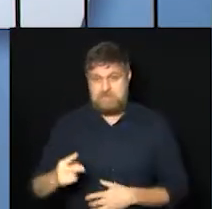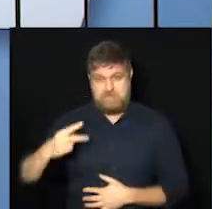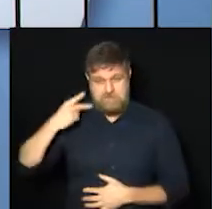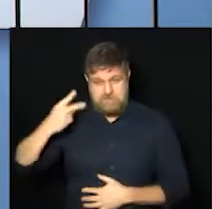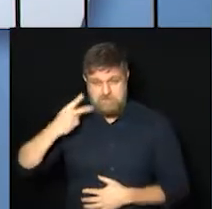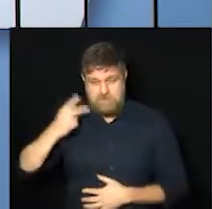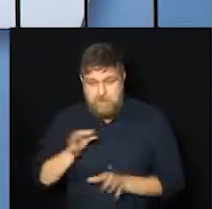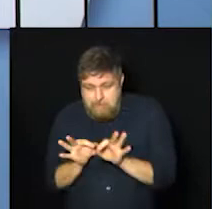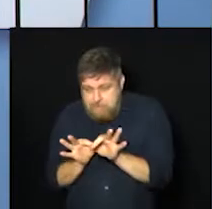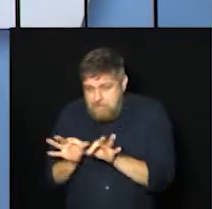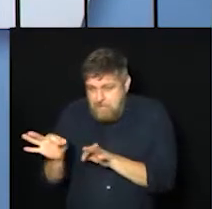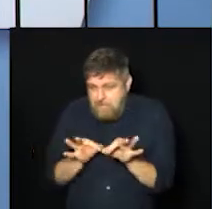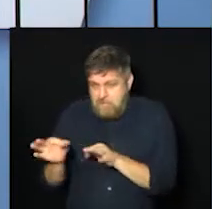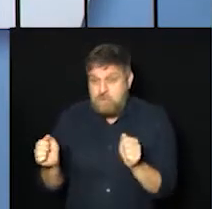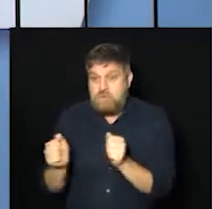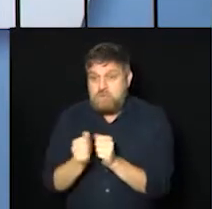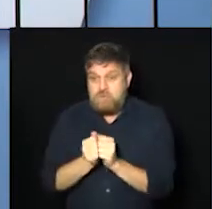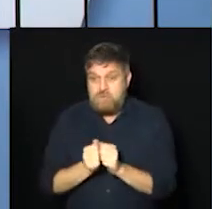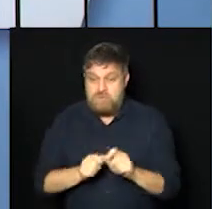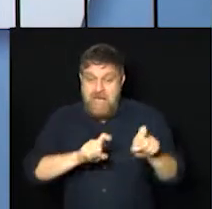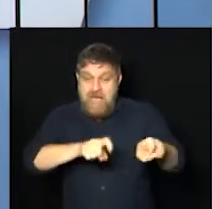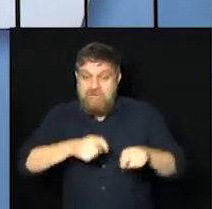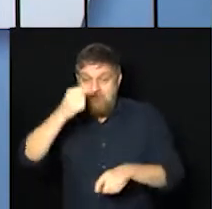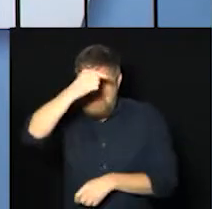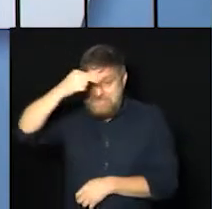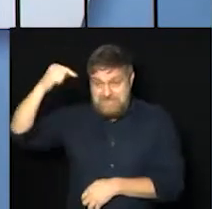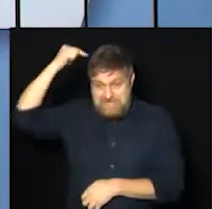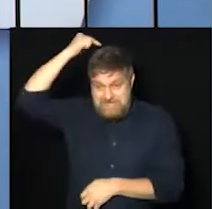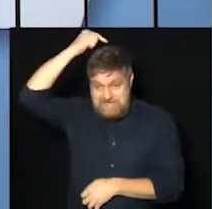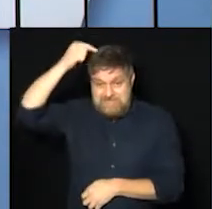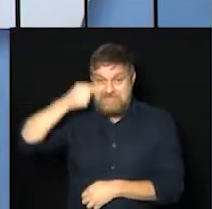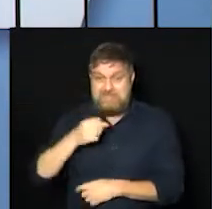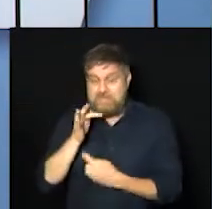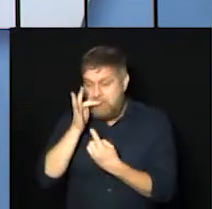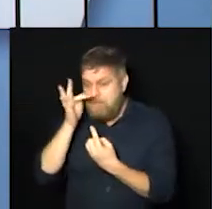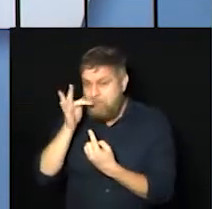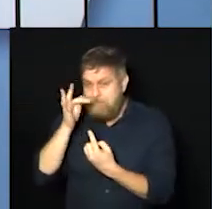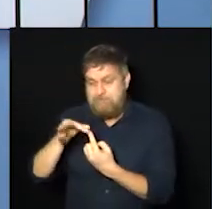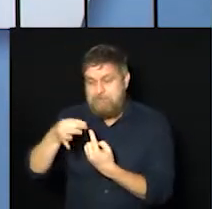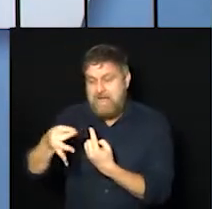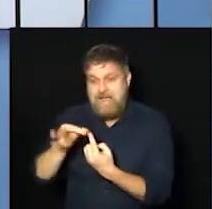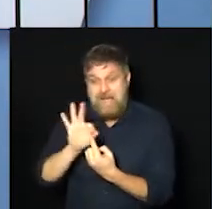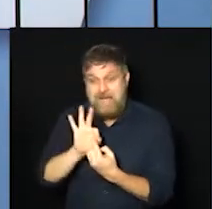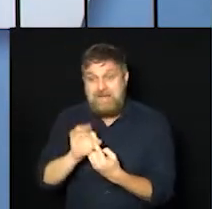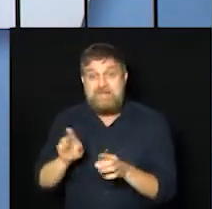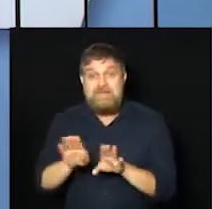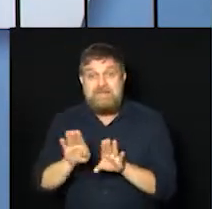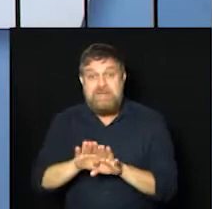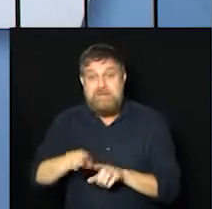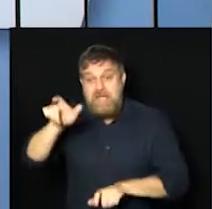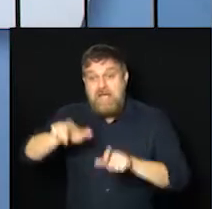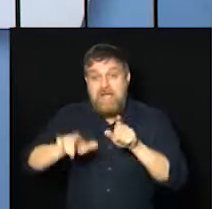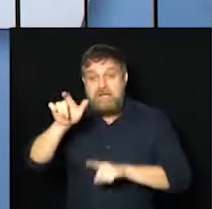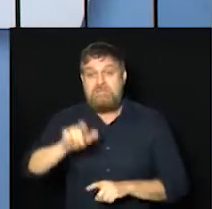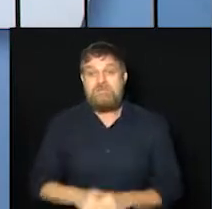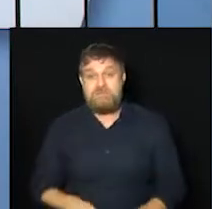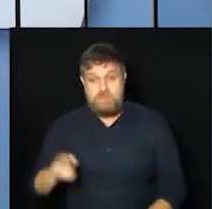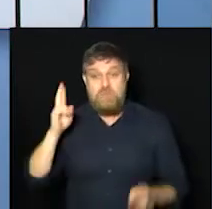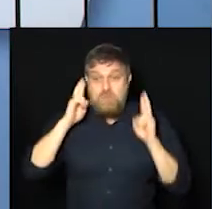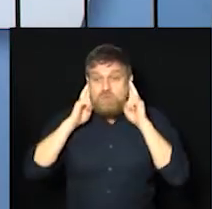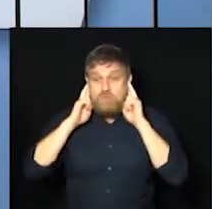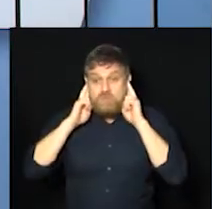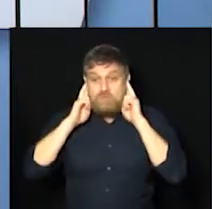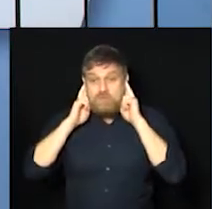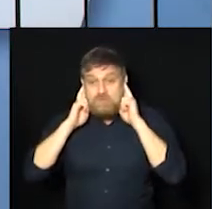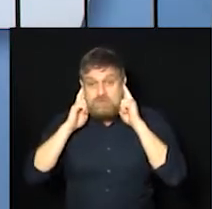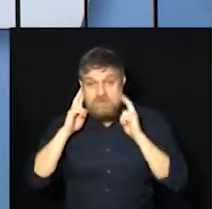Campinas organizou junto à Fazenda Santa Margarida também essa volta para as pessoas com deficiência